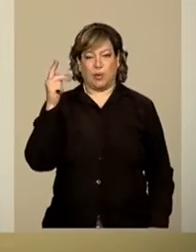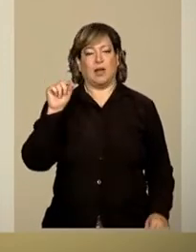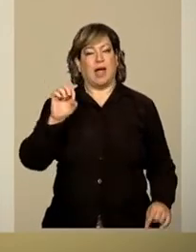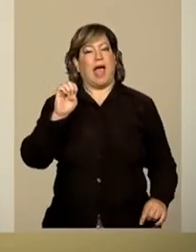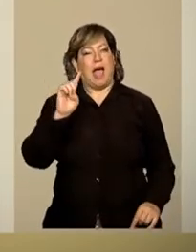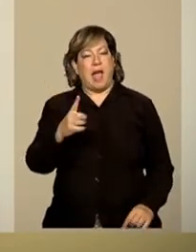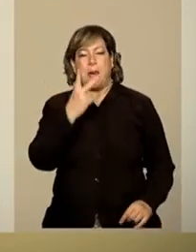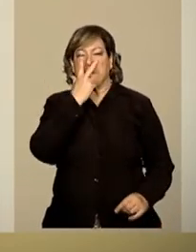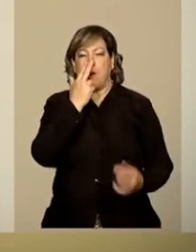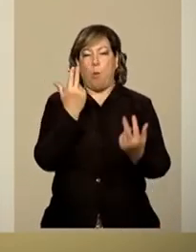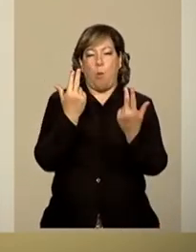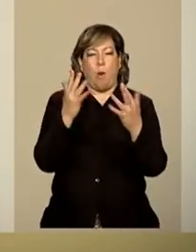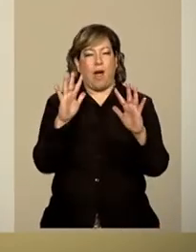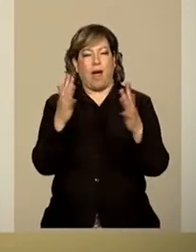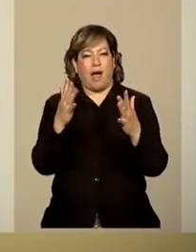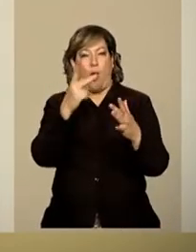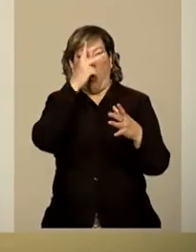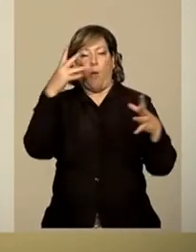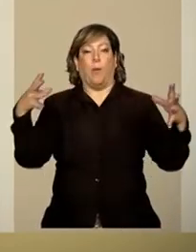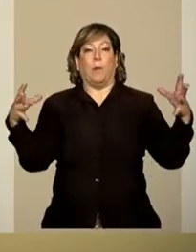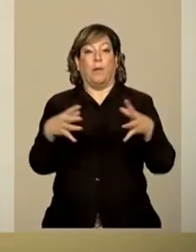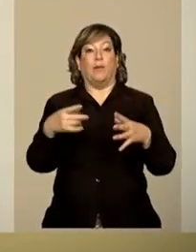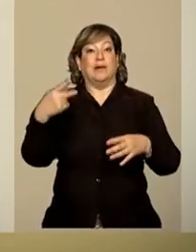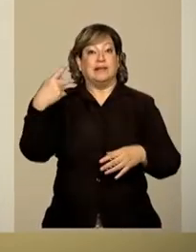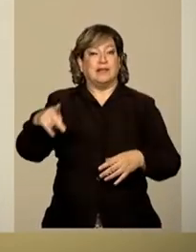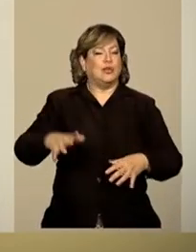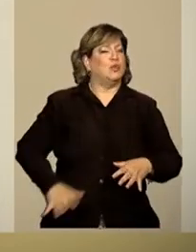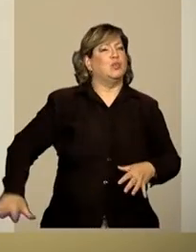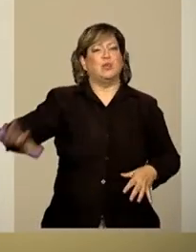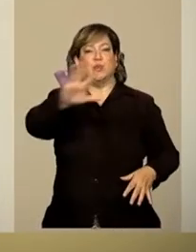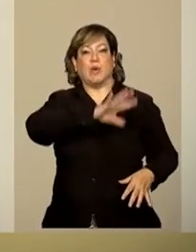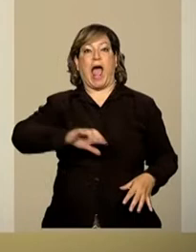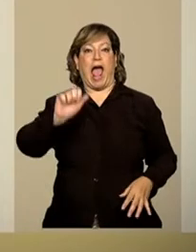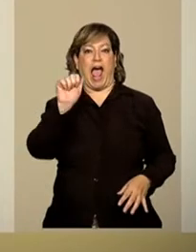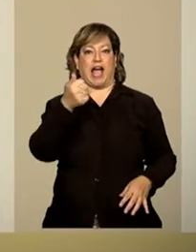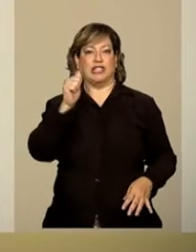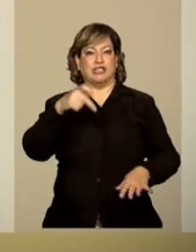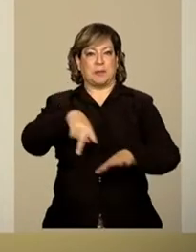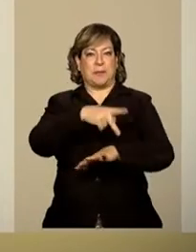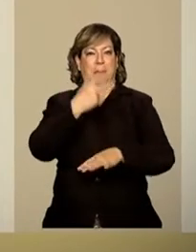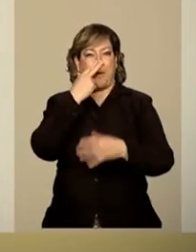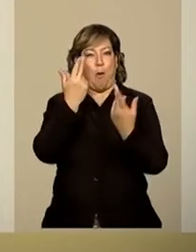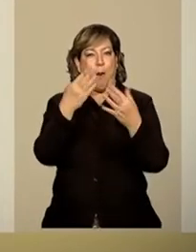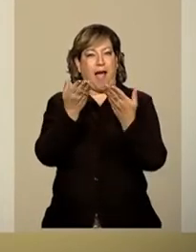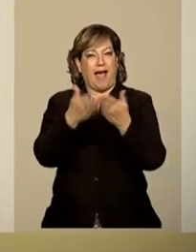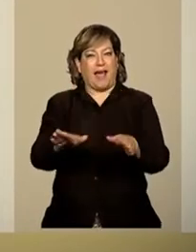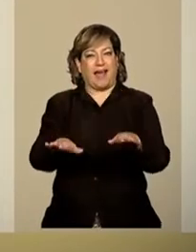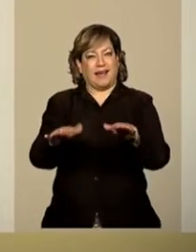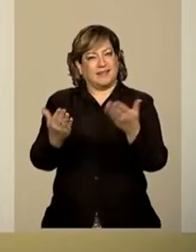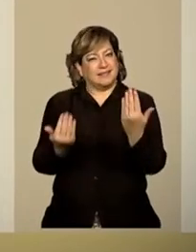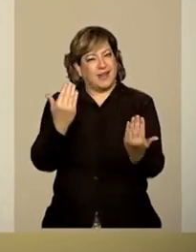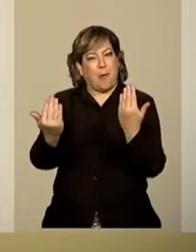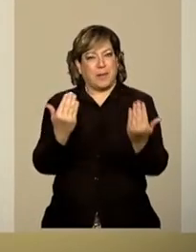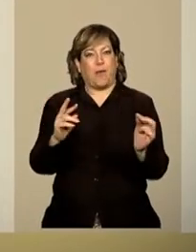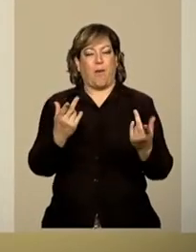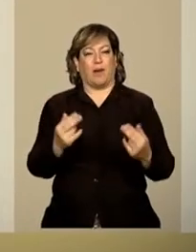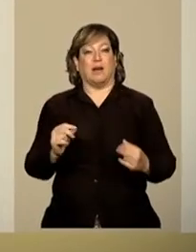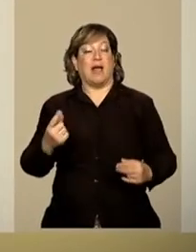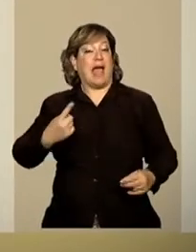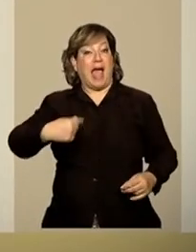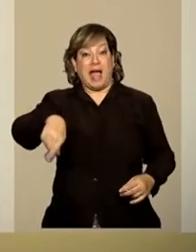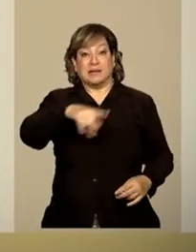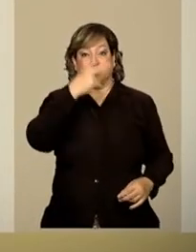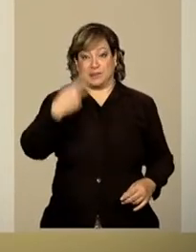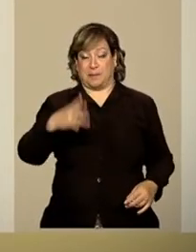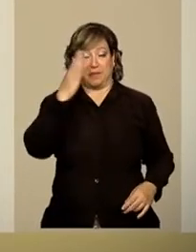equivale aproximadamente a população toda da Argentina e essas pessoas Luciano não tinham